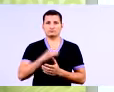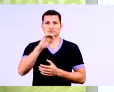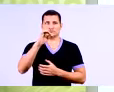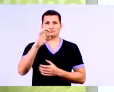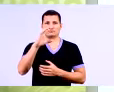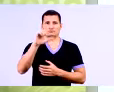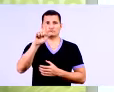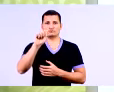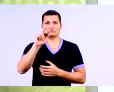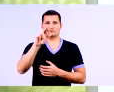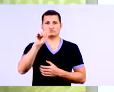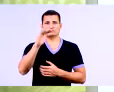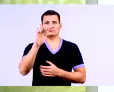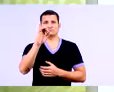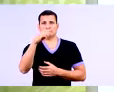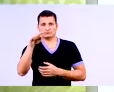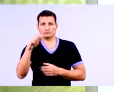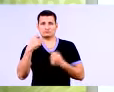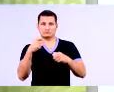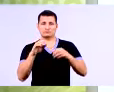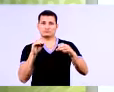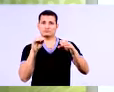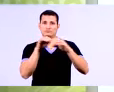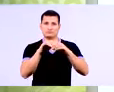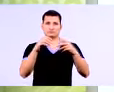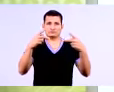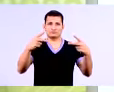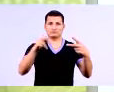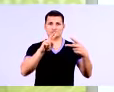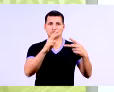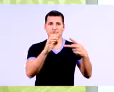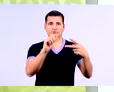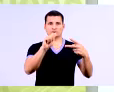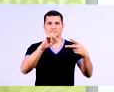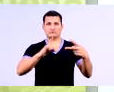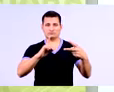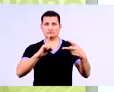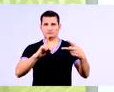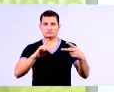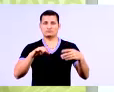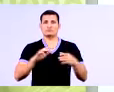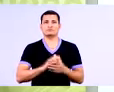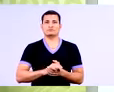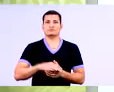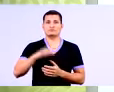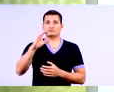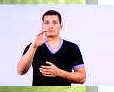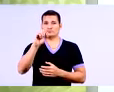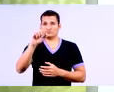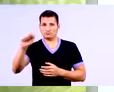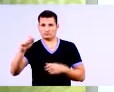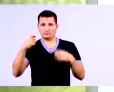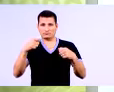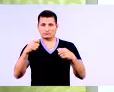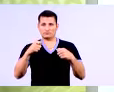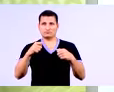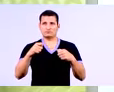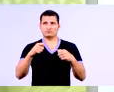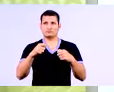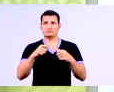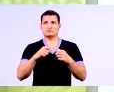declaração tem que estar dentro da tag head. Porém, a estilização, propriamente dita, ela deve estar